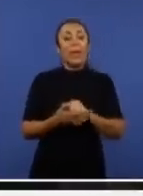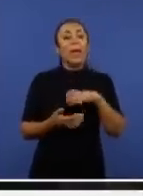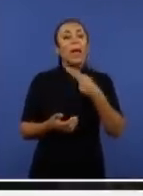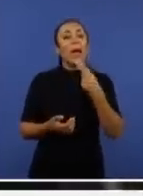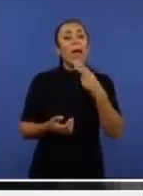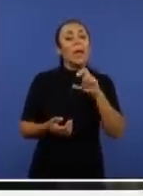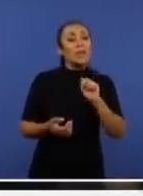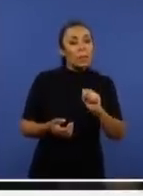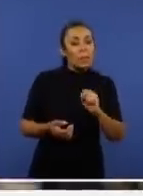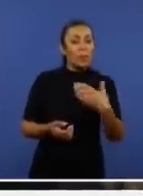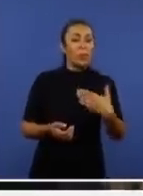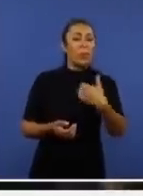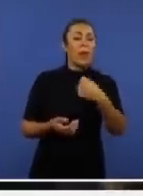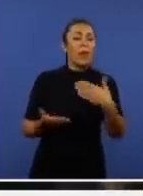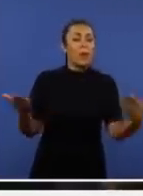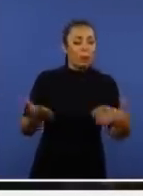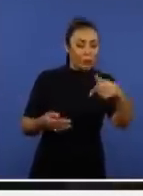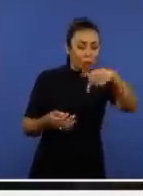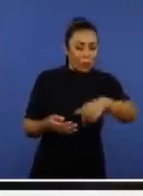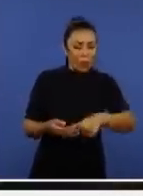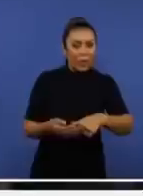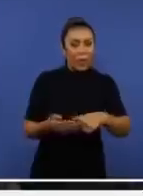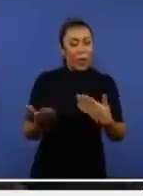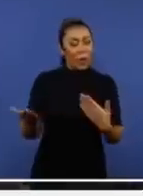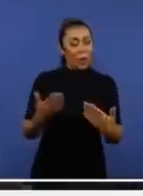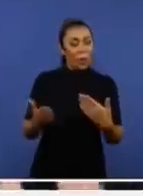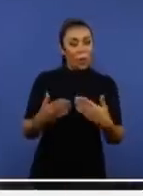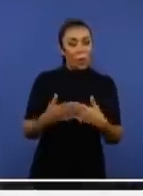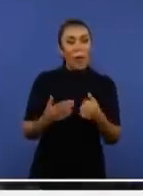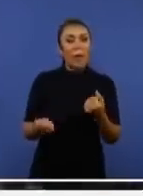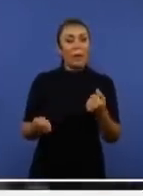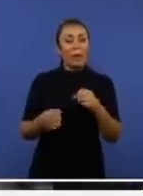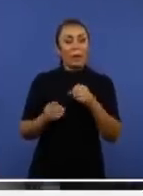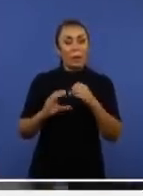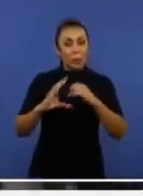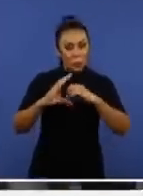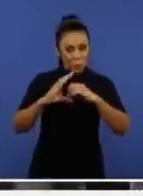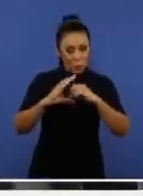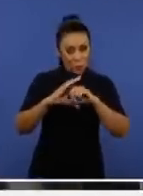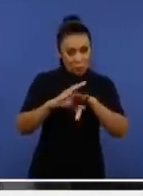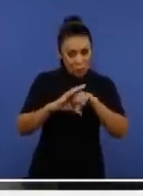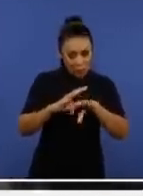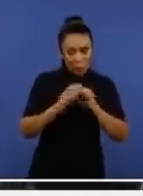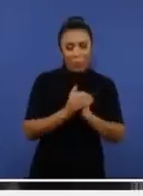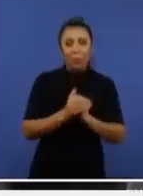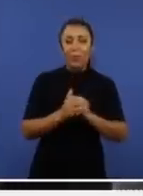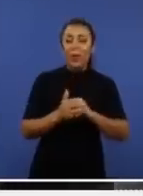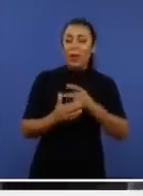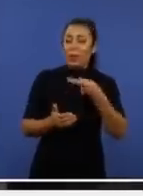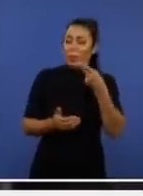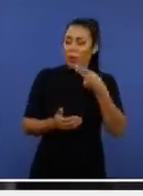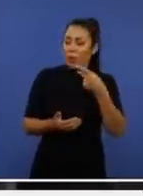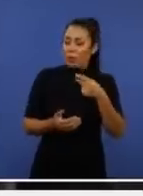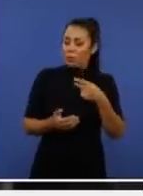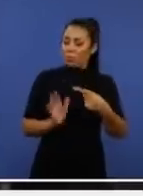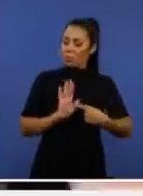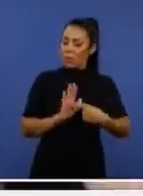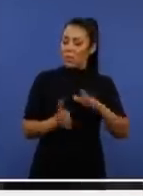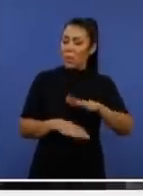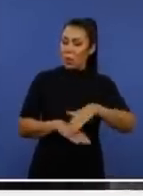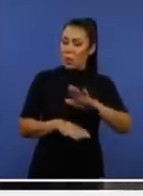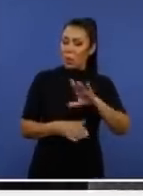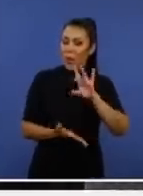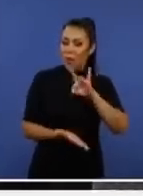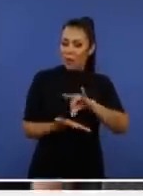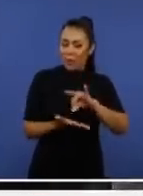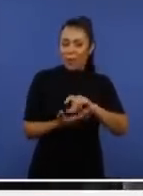do que no Jornal Nacional. Menos ensaiadinha, né? E mais autêntica, soou mais verdadeira. Lembrou mais a Simone Tebet da